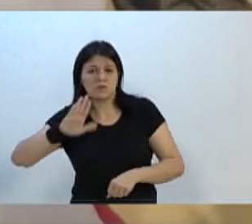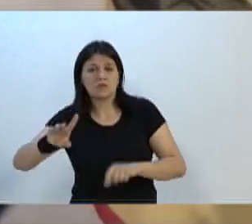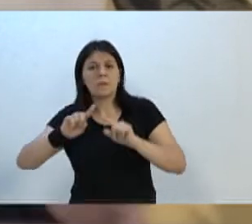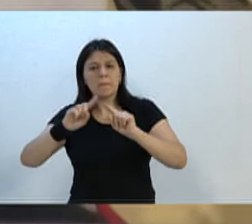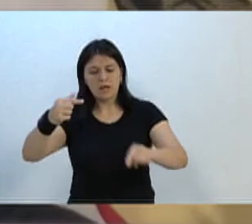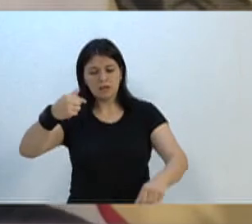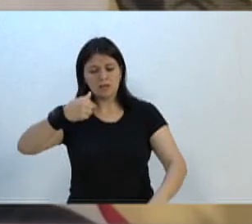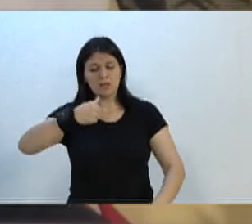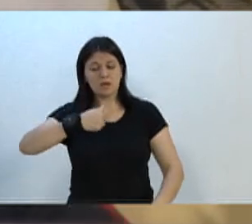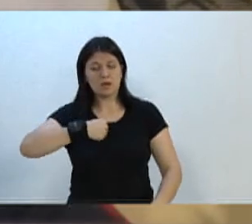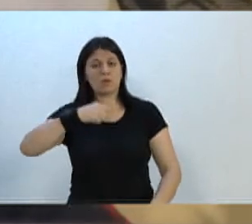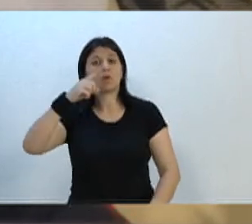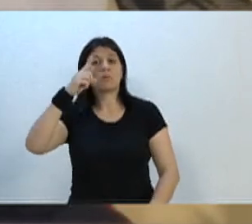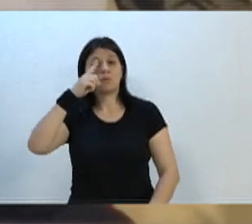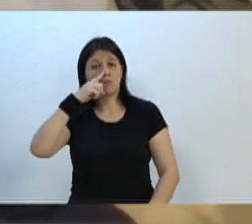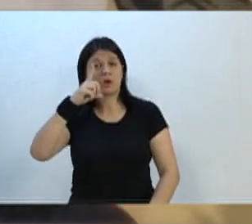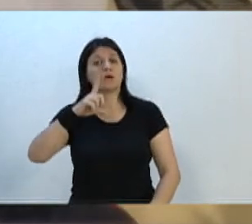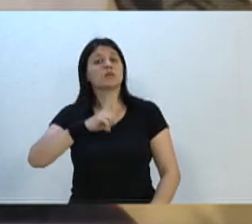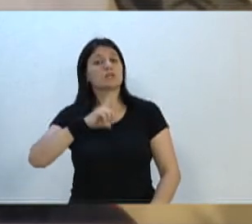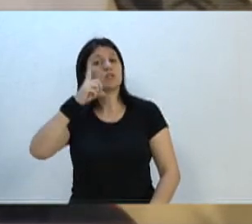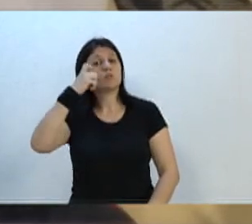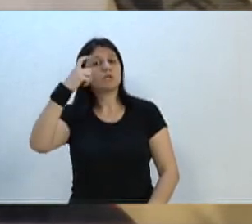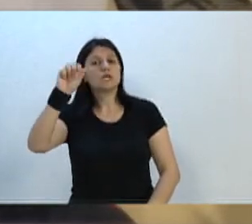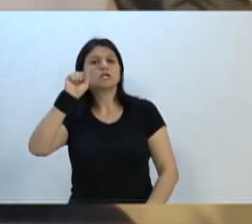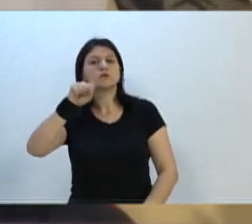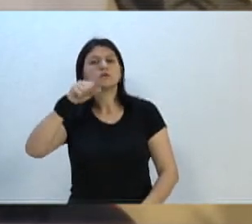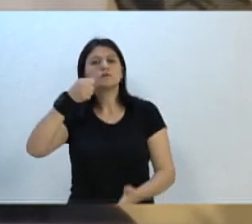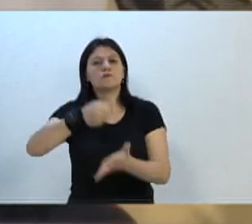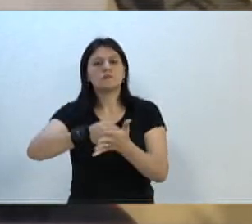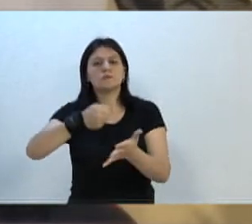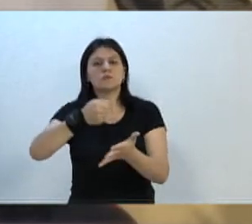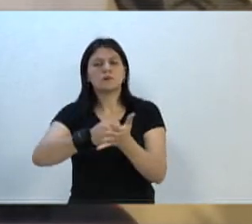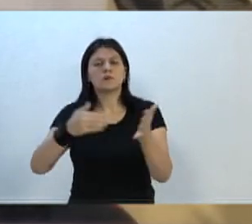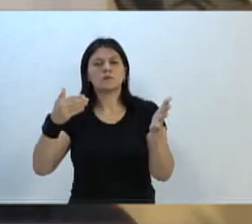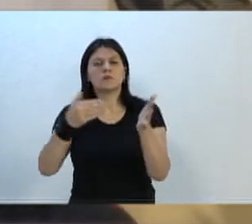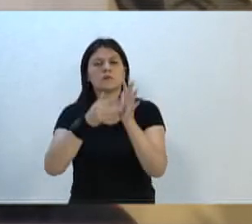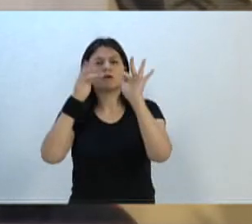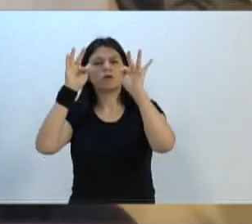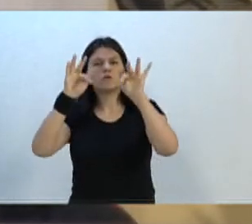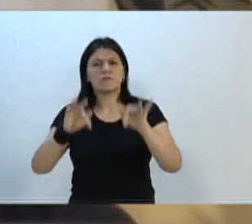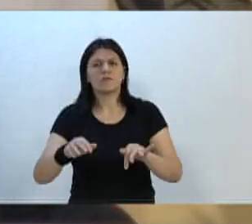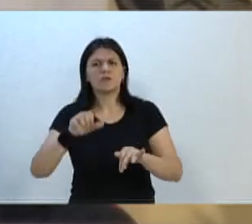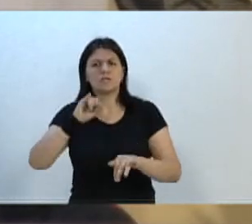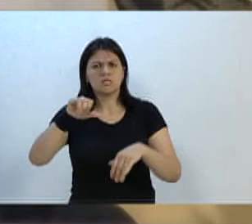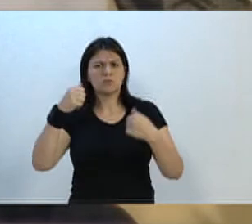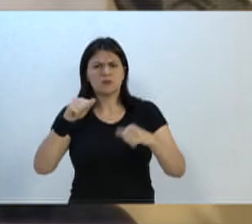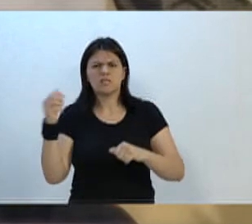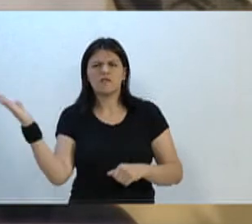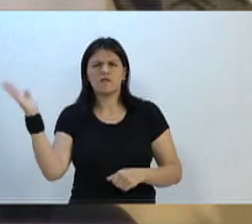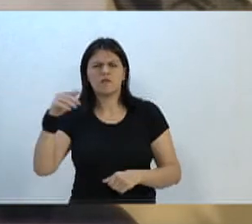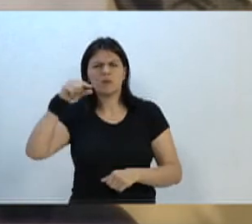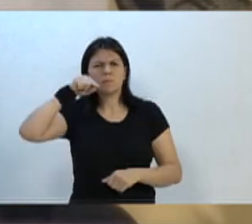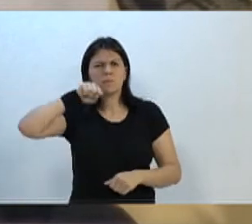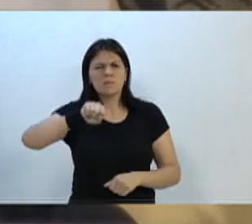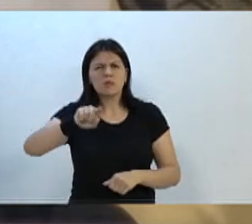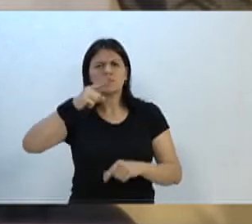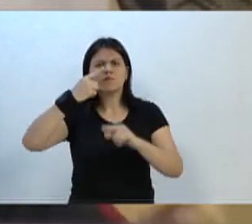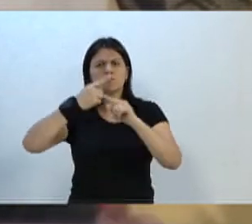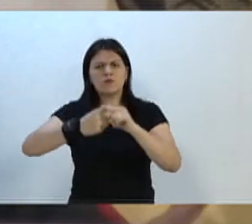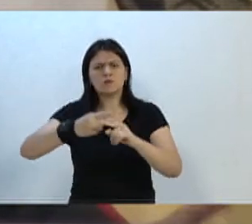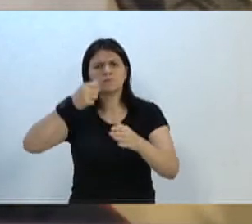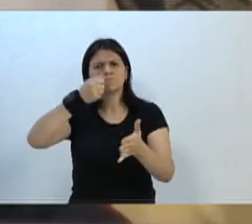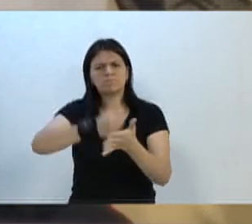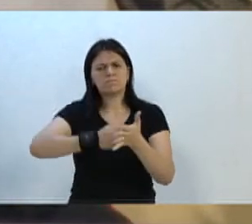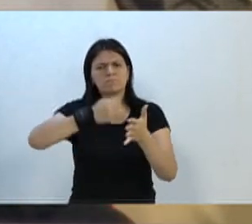eu como mãe tenho interesse sim e vou brigar até o fim por isso se eu tiver que vir aqui mil vezes para cobrar